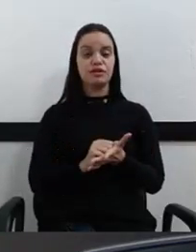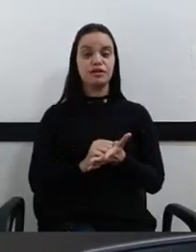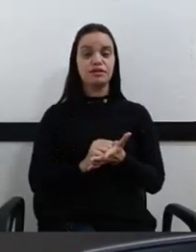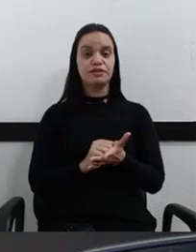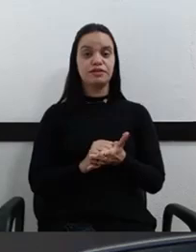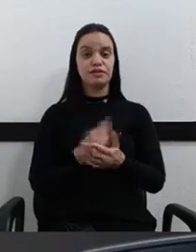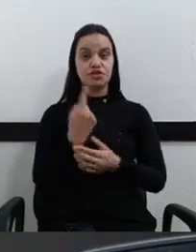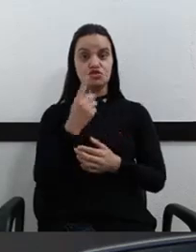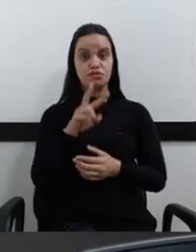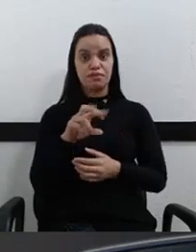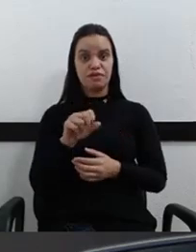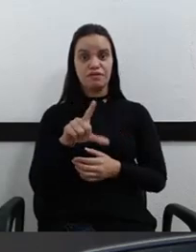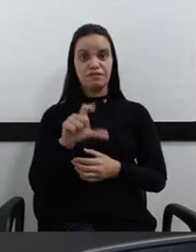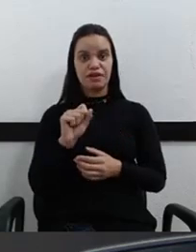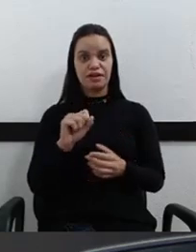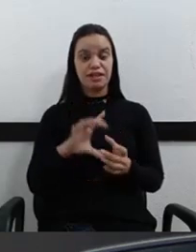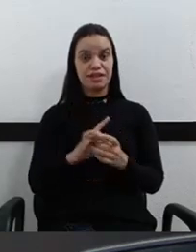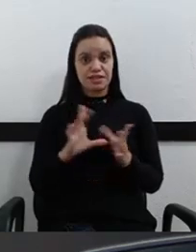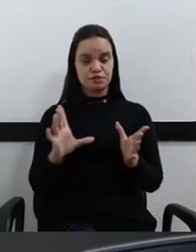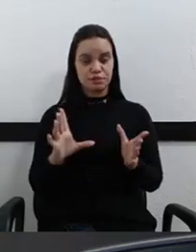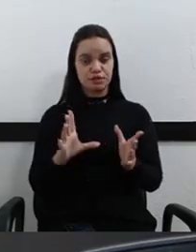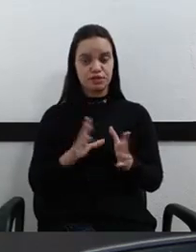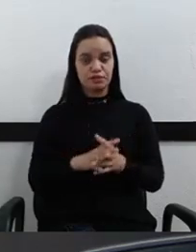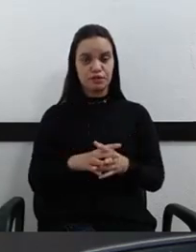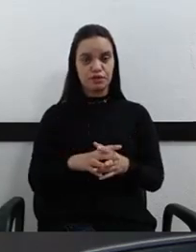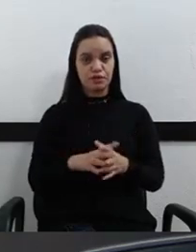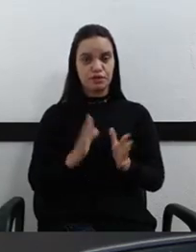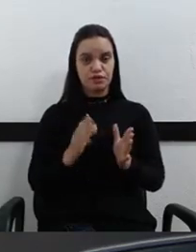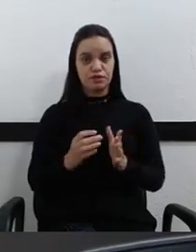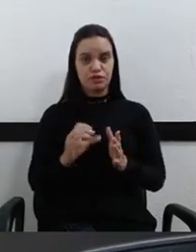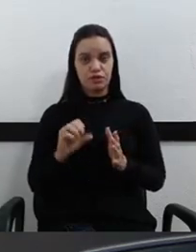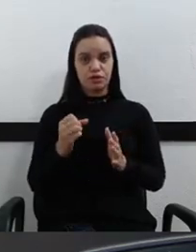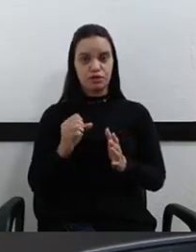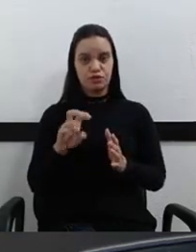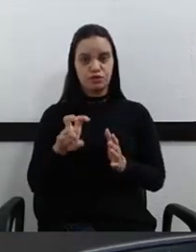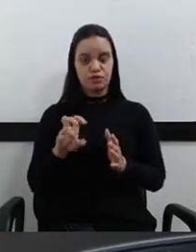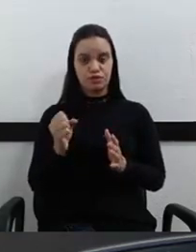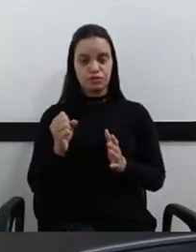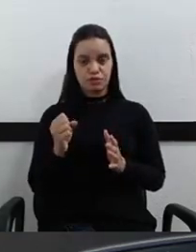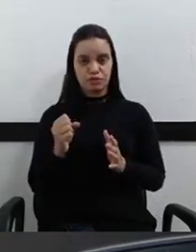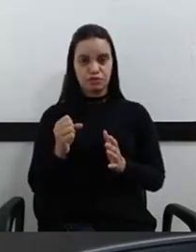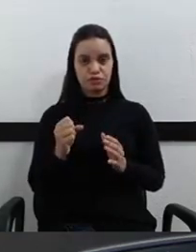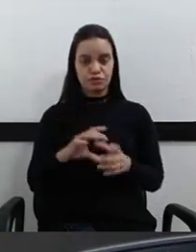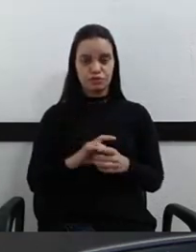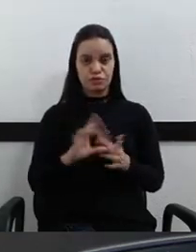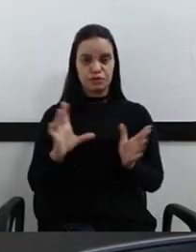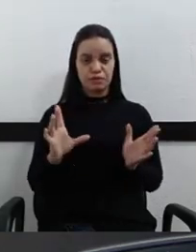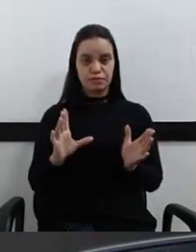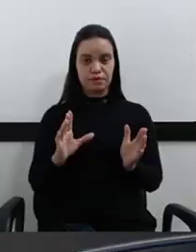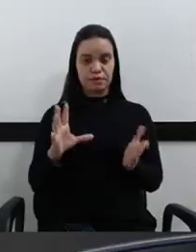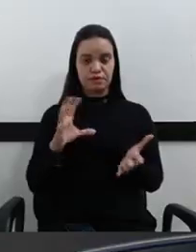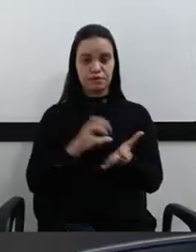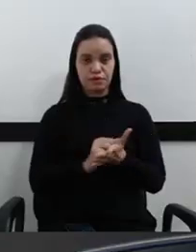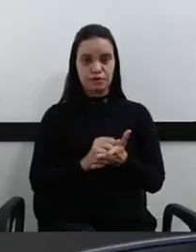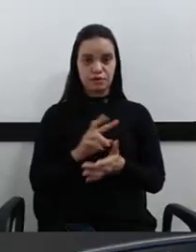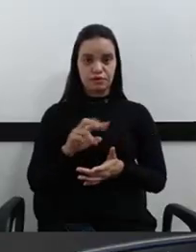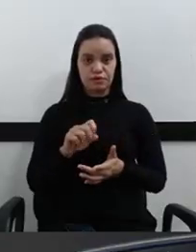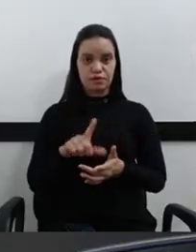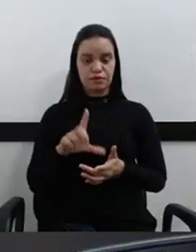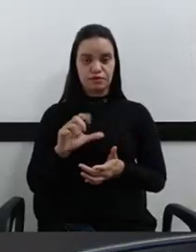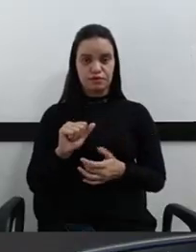preenchimento de uma vaga em aberto. Na sessão de número 858 desse egrégio colegiado, foram abertas inscrições para a